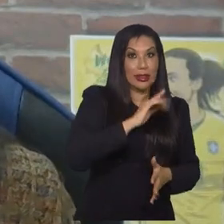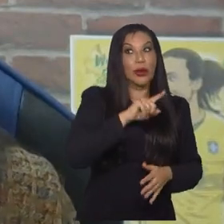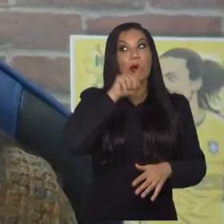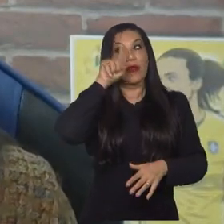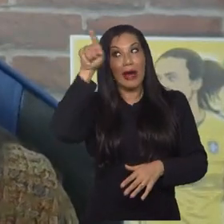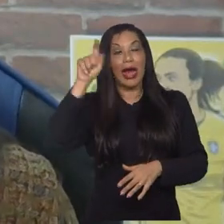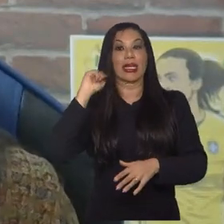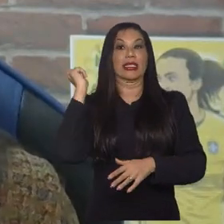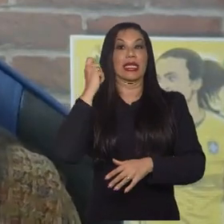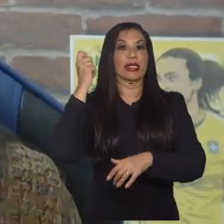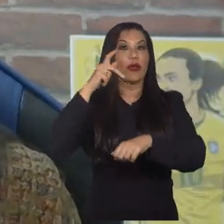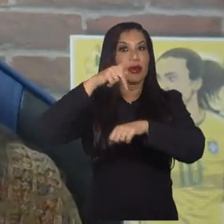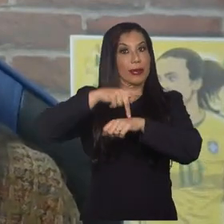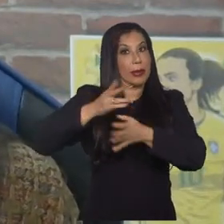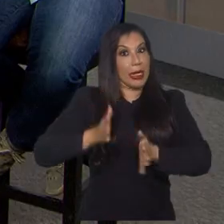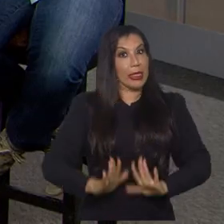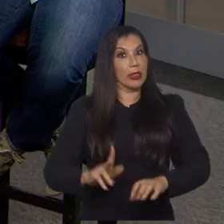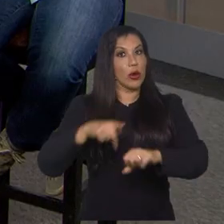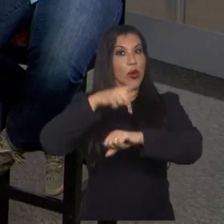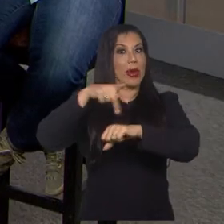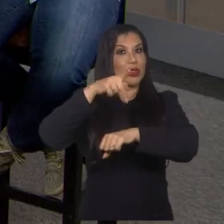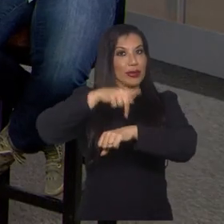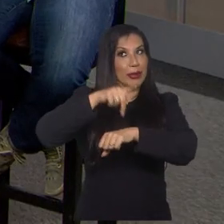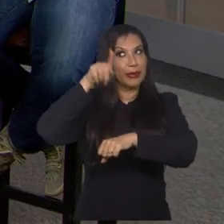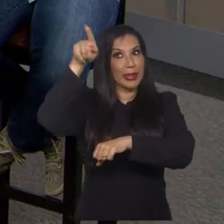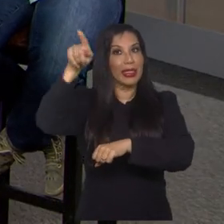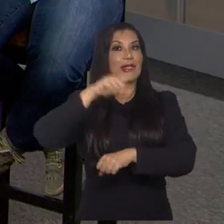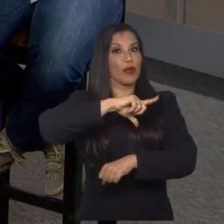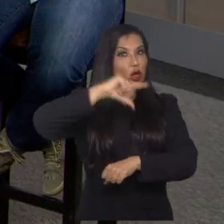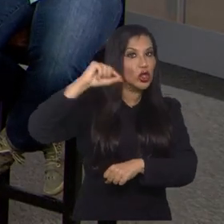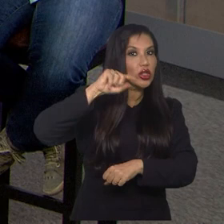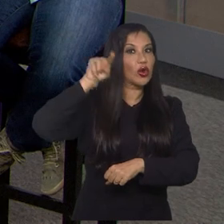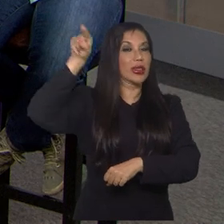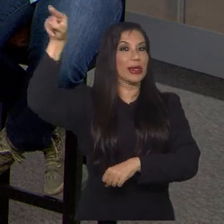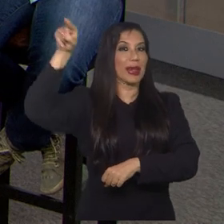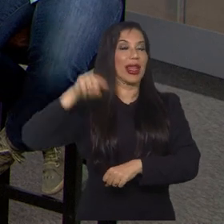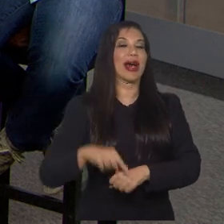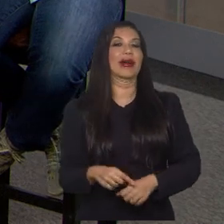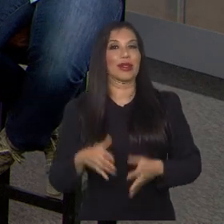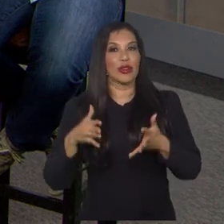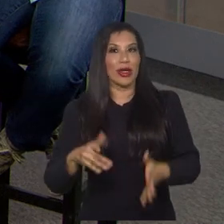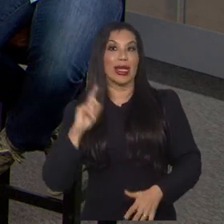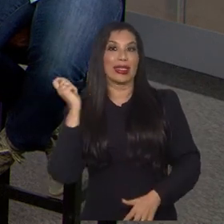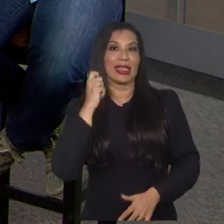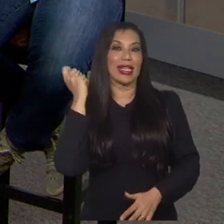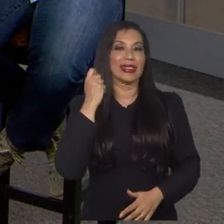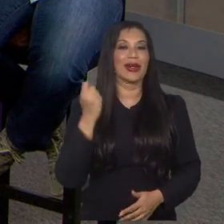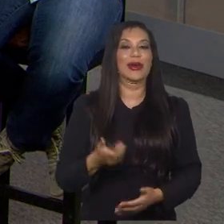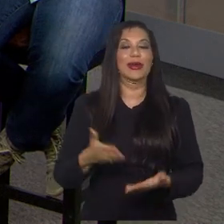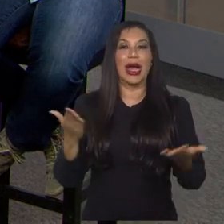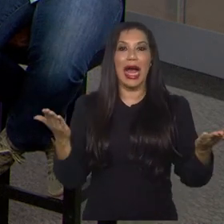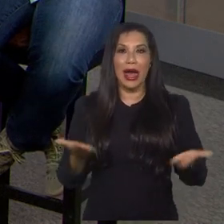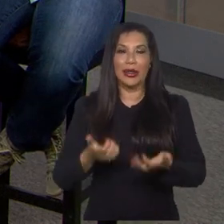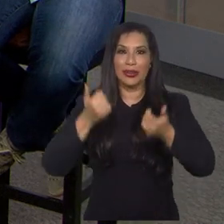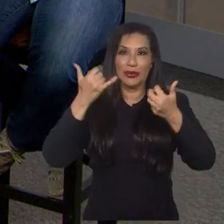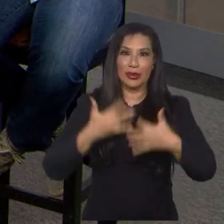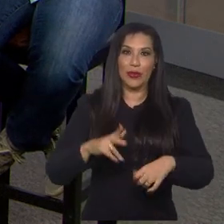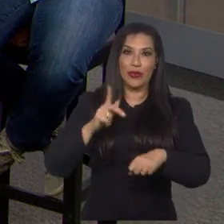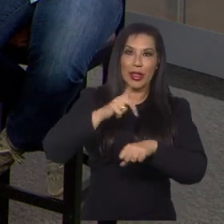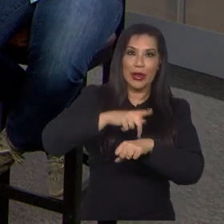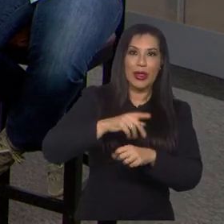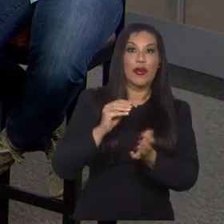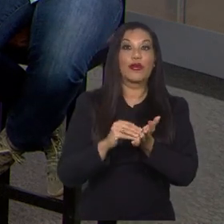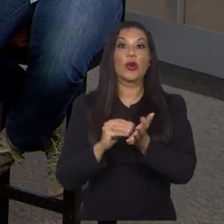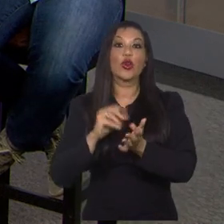Copa pela Filipinas. Disputar e, de repente, marcar um golzinho? Quem sabe, não? Né? Legal. Gente, agora que a gente falou de Filipinas,